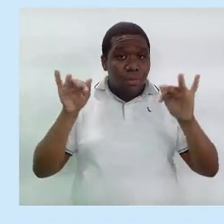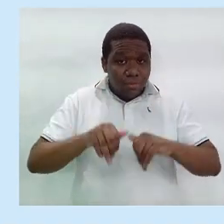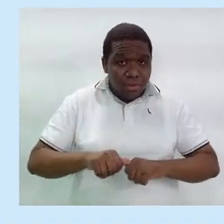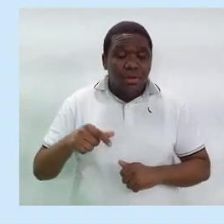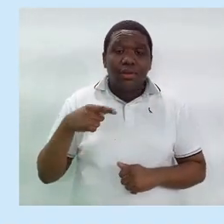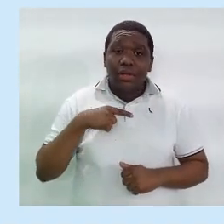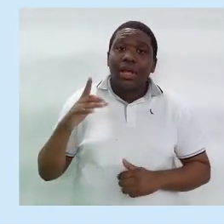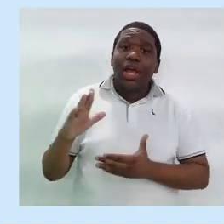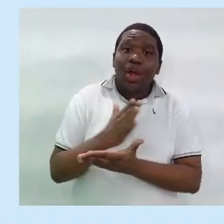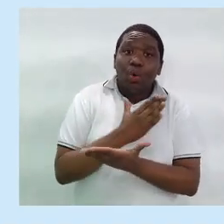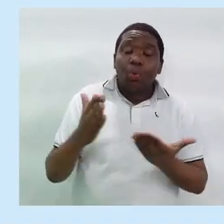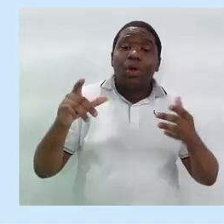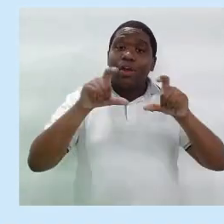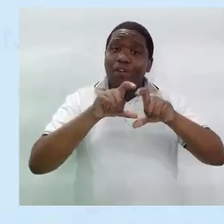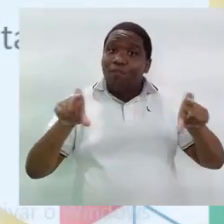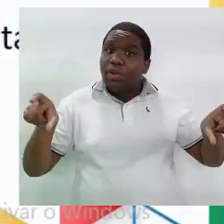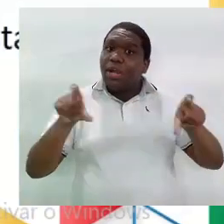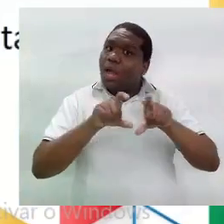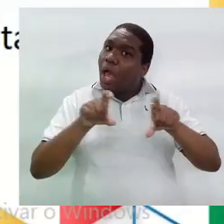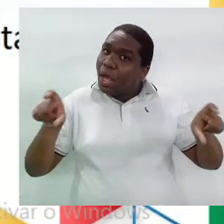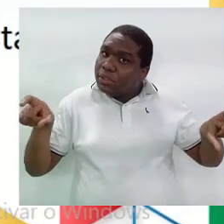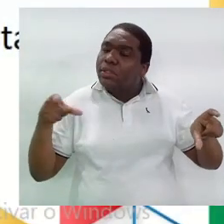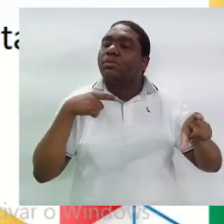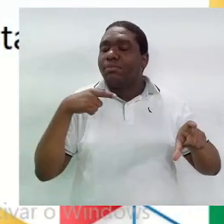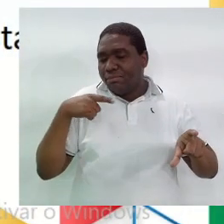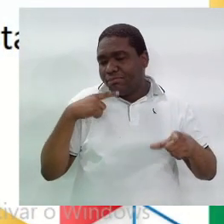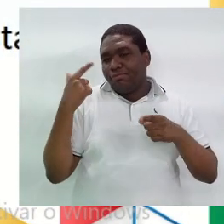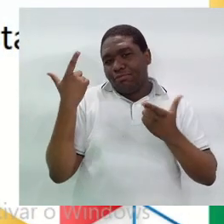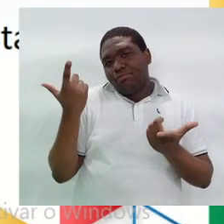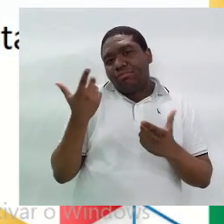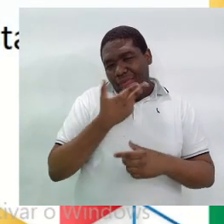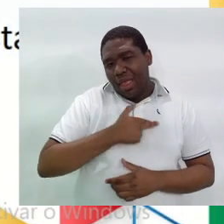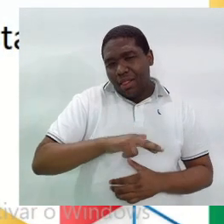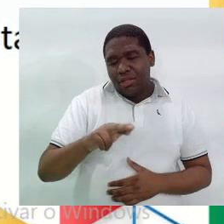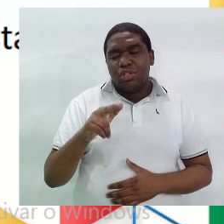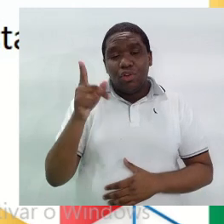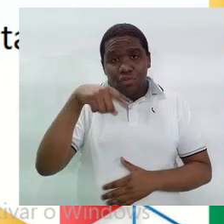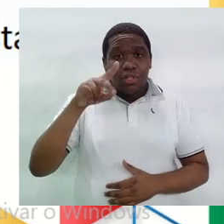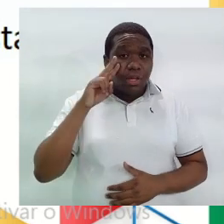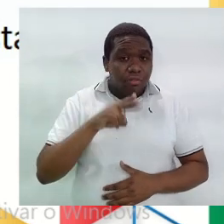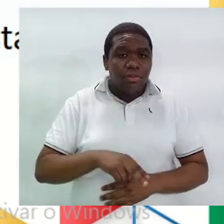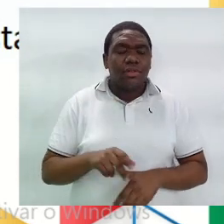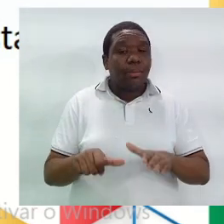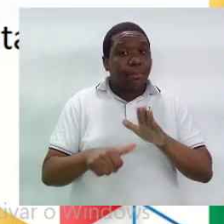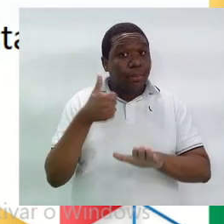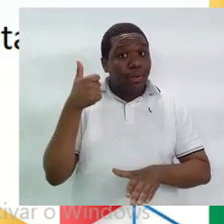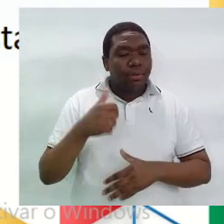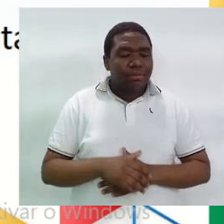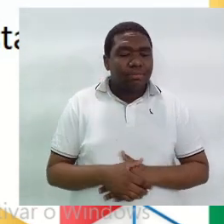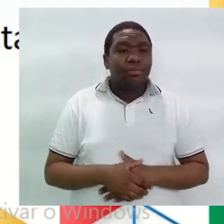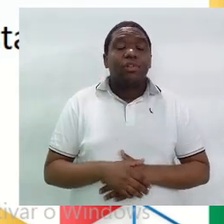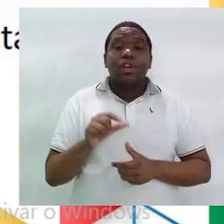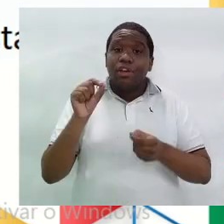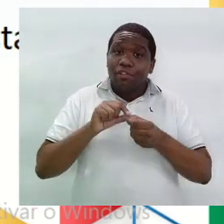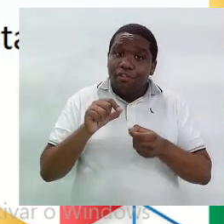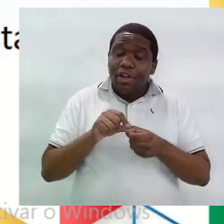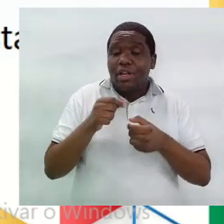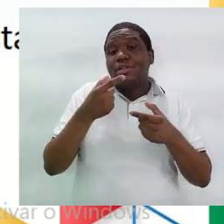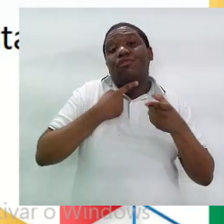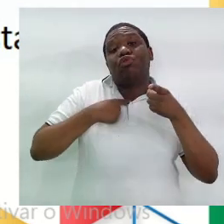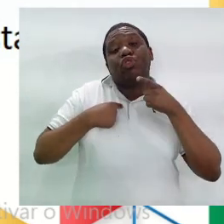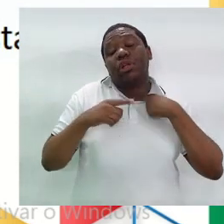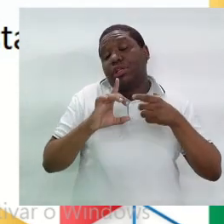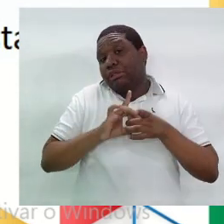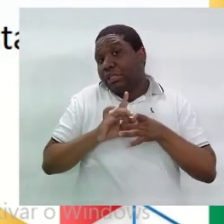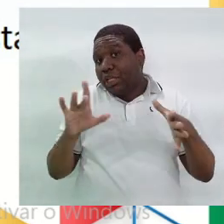nós temos algumas frases dessa tradição religiosa. Acompanhem comigo. Primeira, faça o que